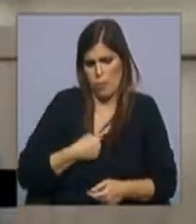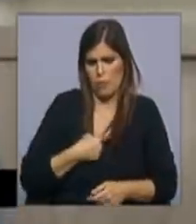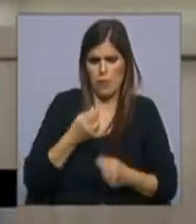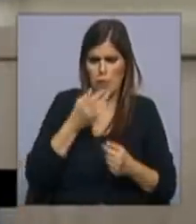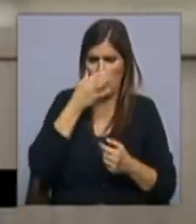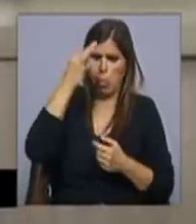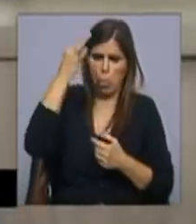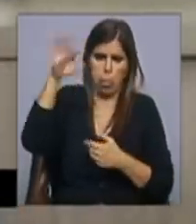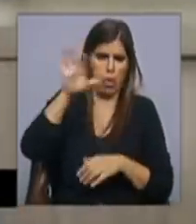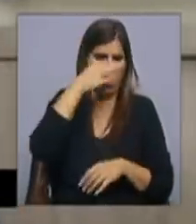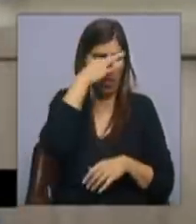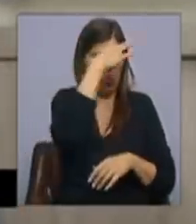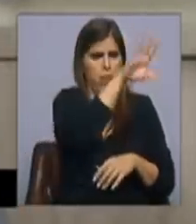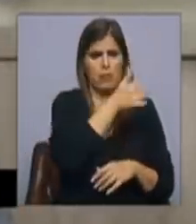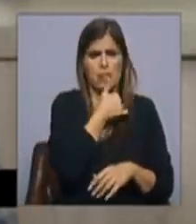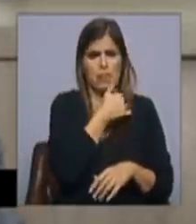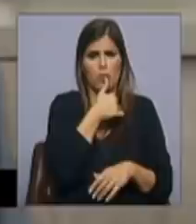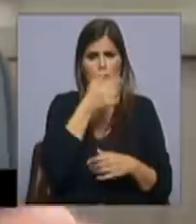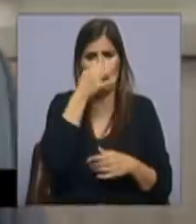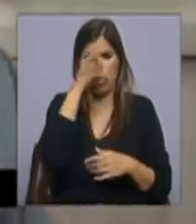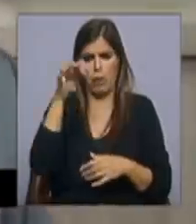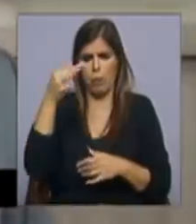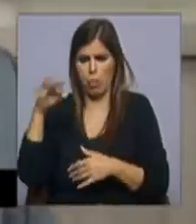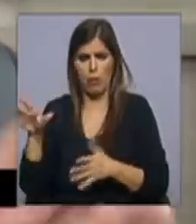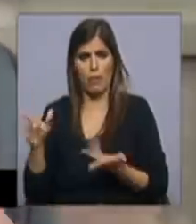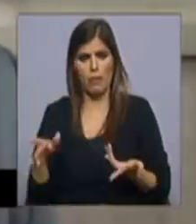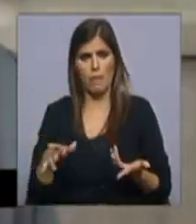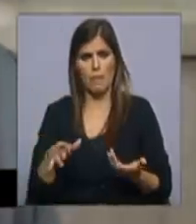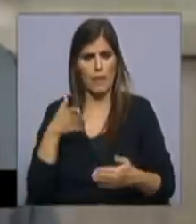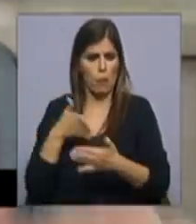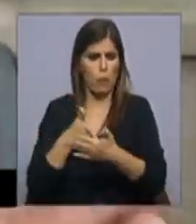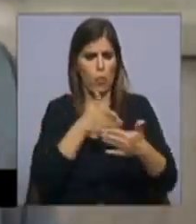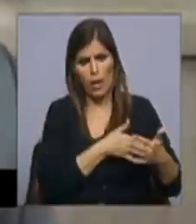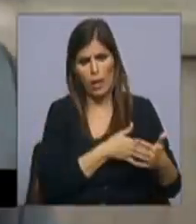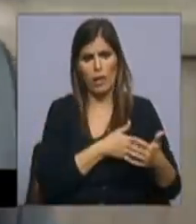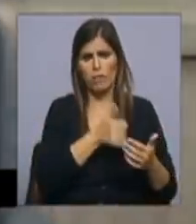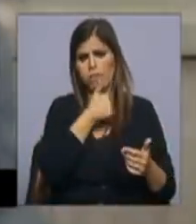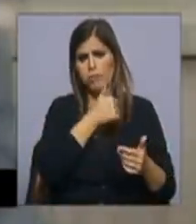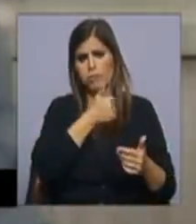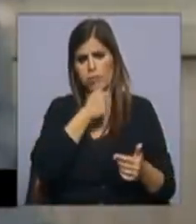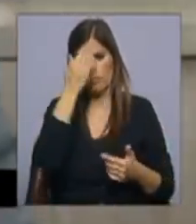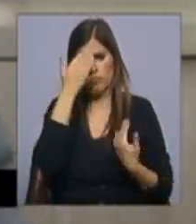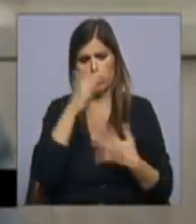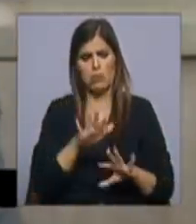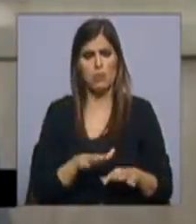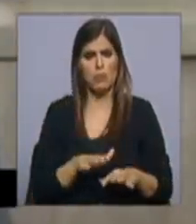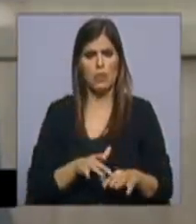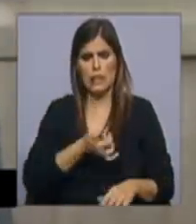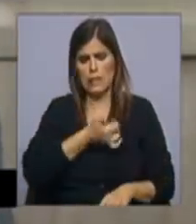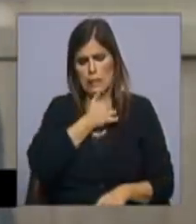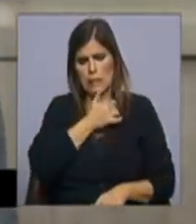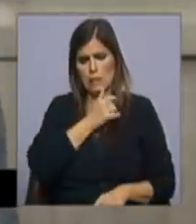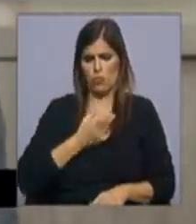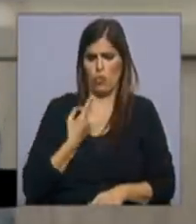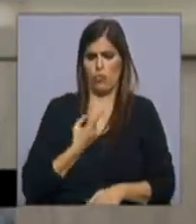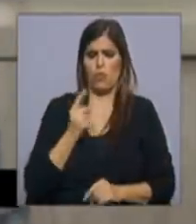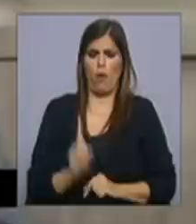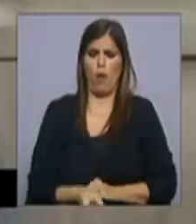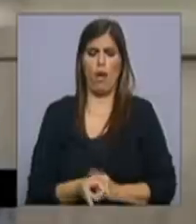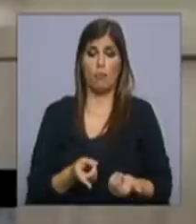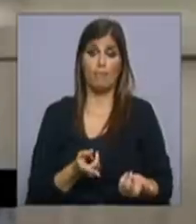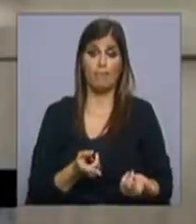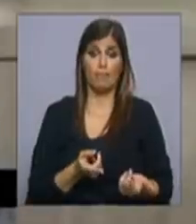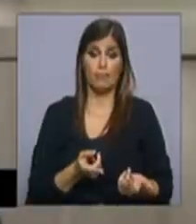não respeita decisões coletivas, ele faz bloqueio em quem ele quer, como ele quer, tomando decisões sozinhas. Então,